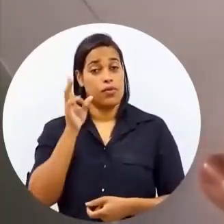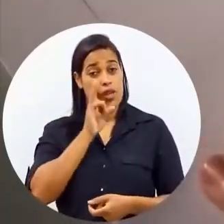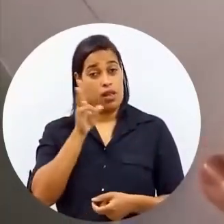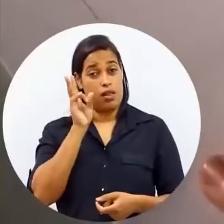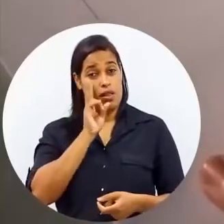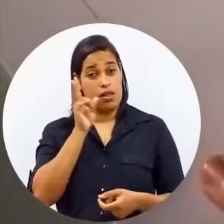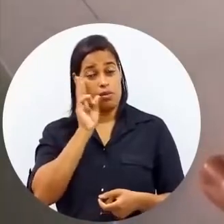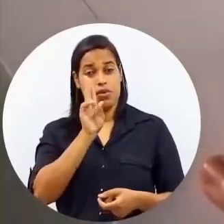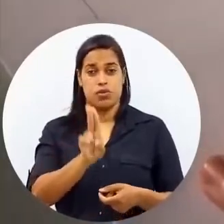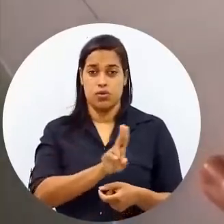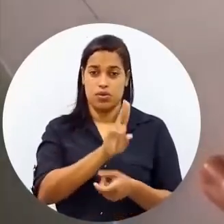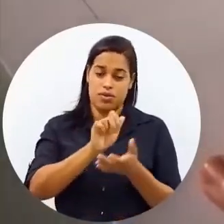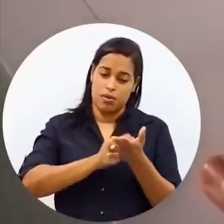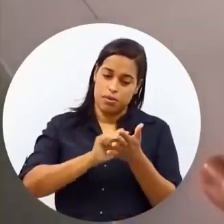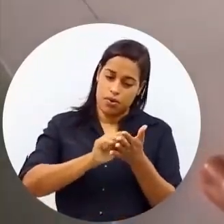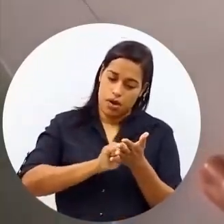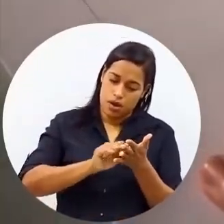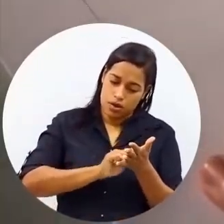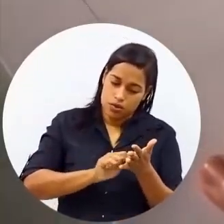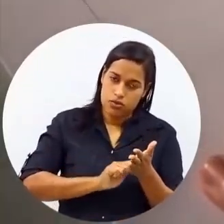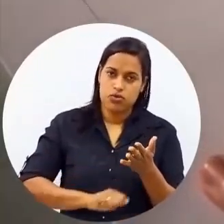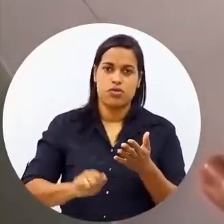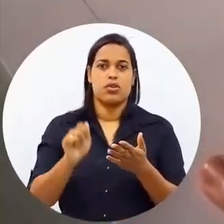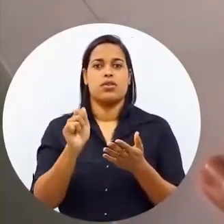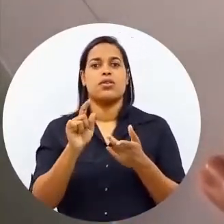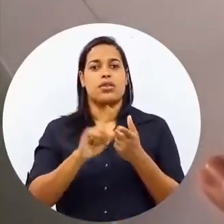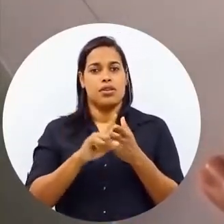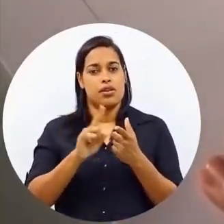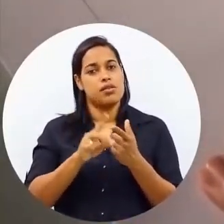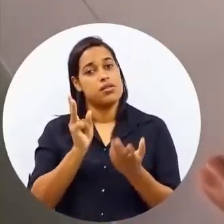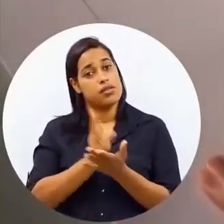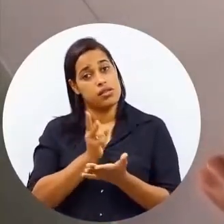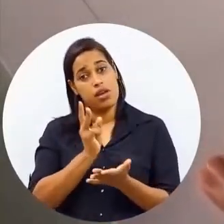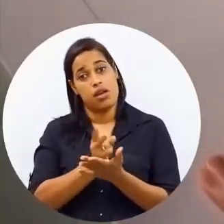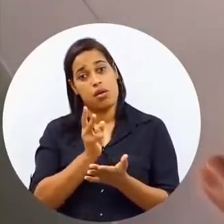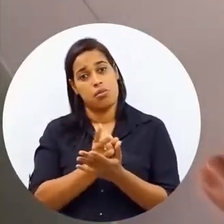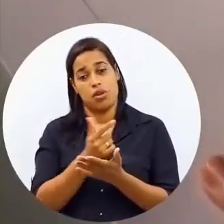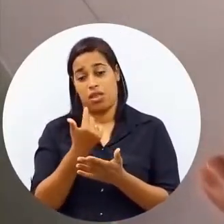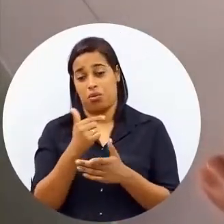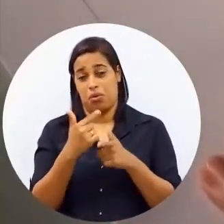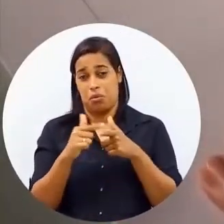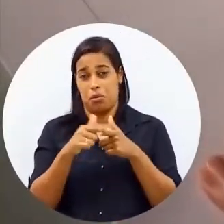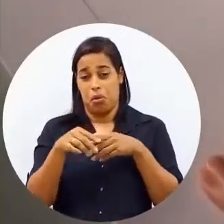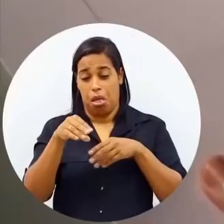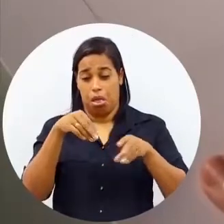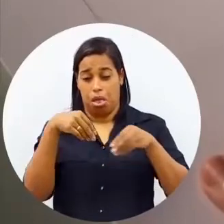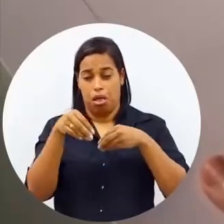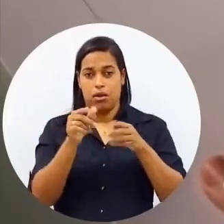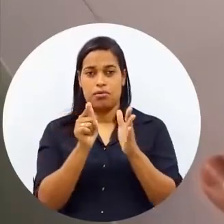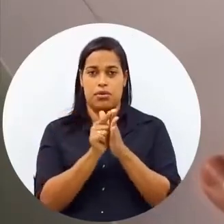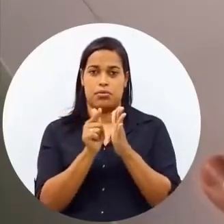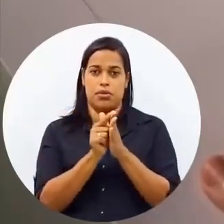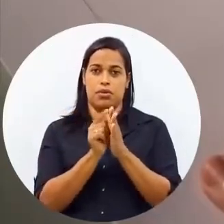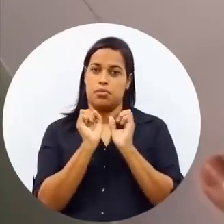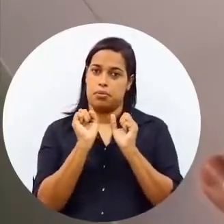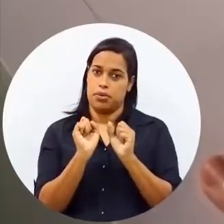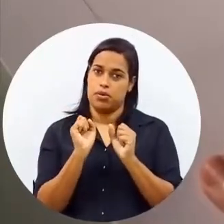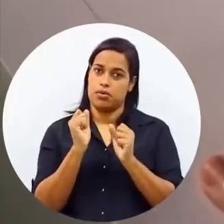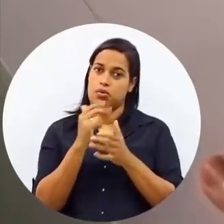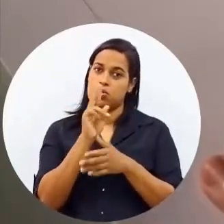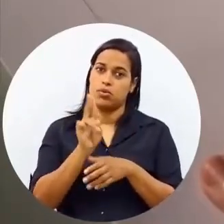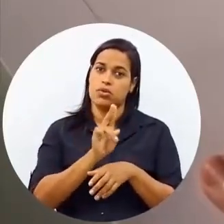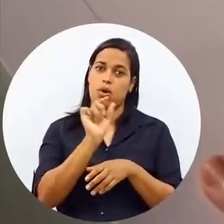Lembrando de usar a borracha plástica para não machucar a fibra do papel. E você pode utilizar como recurso